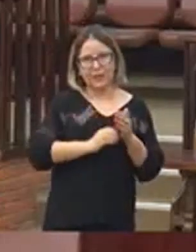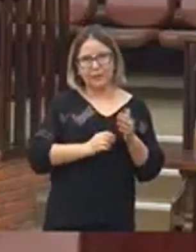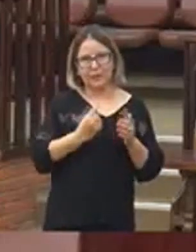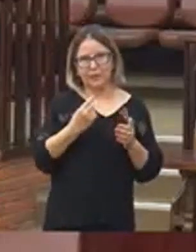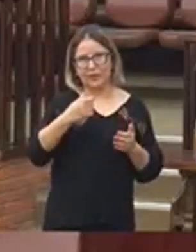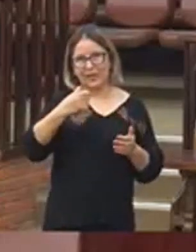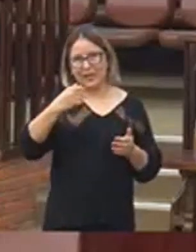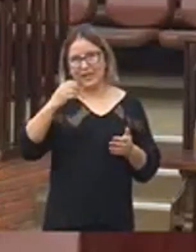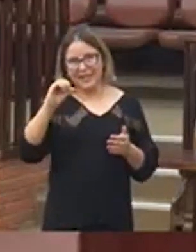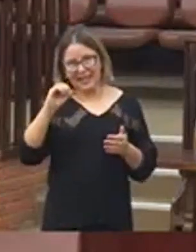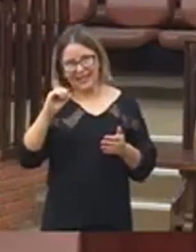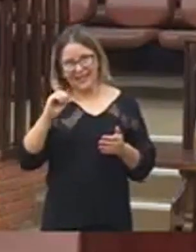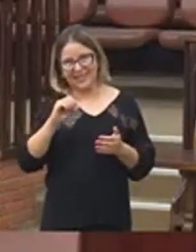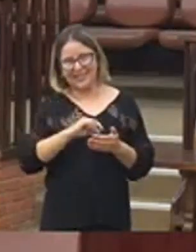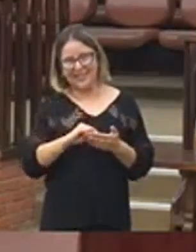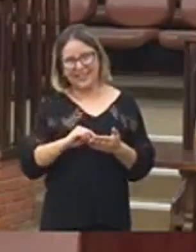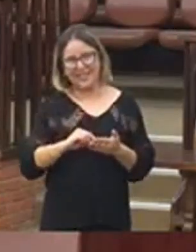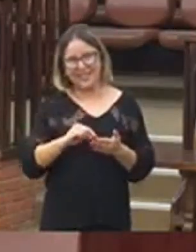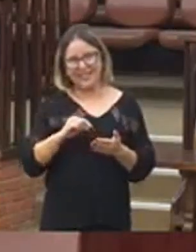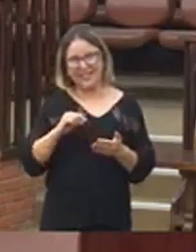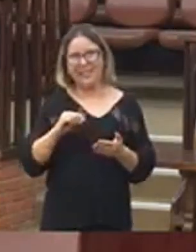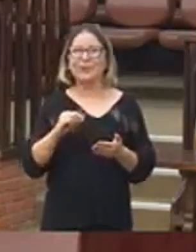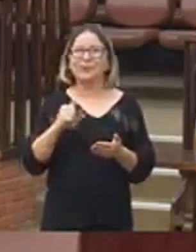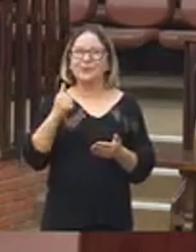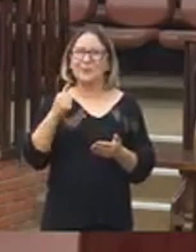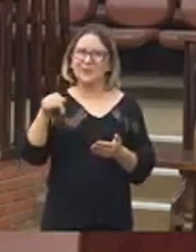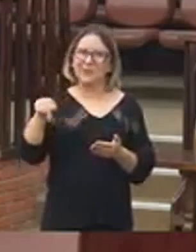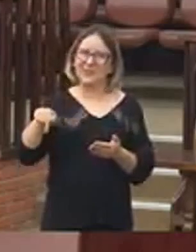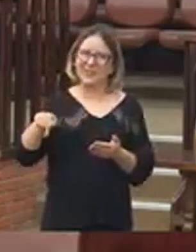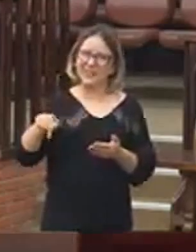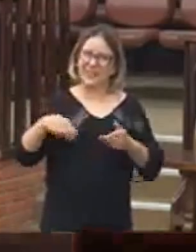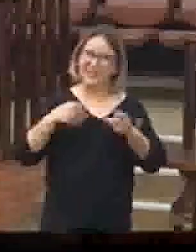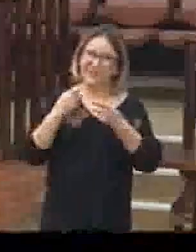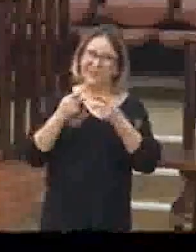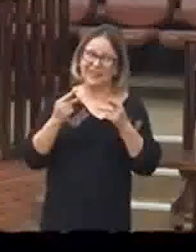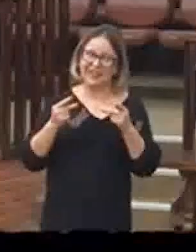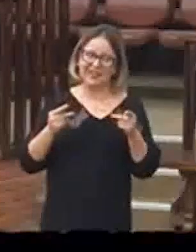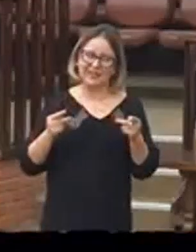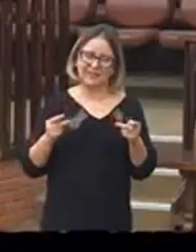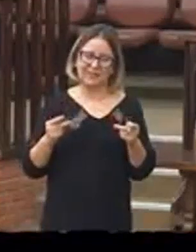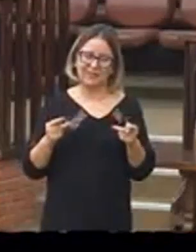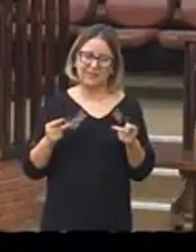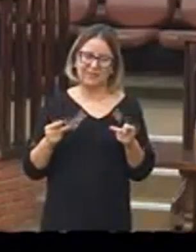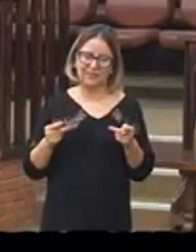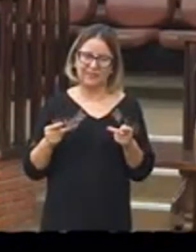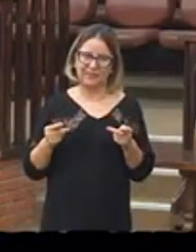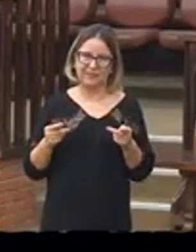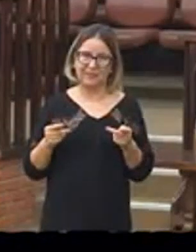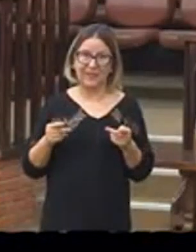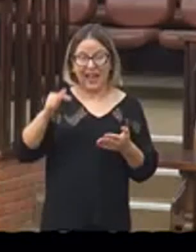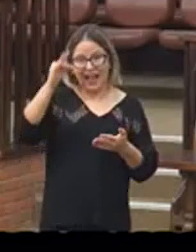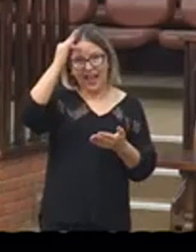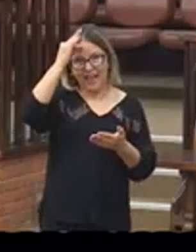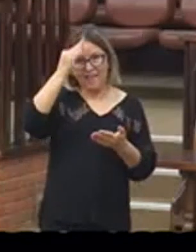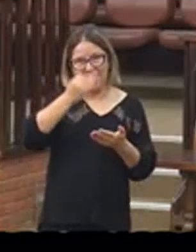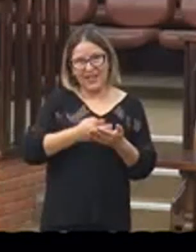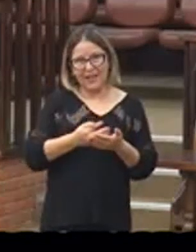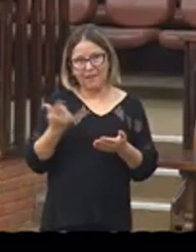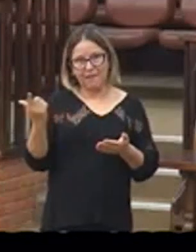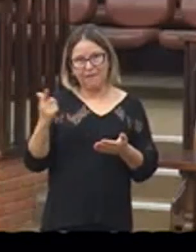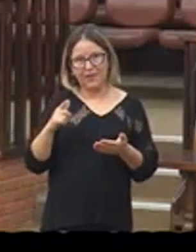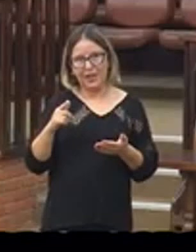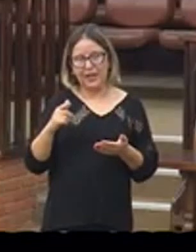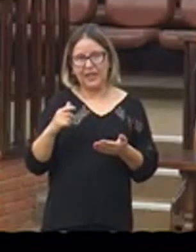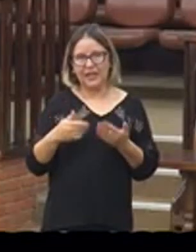17, ele é muito claro para nos dizer. E assim, a fé vem pela